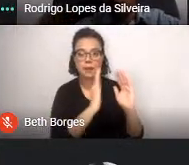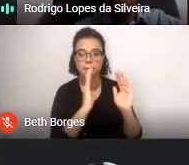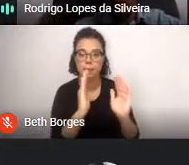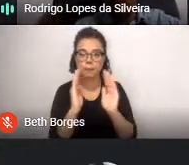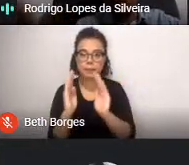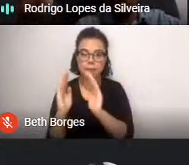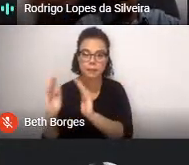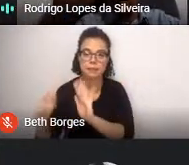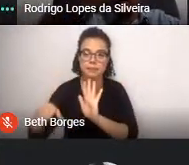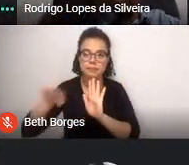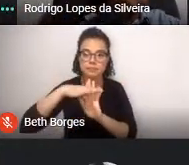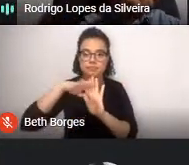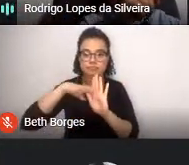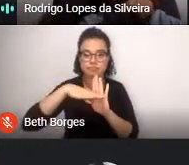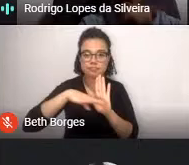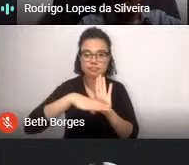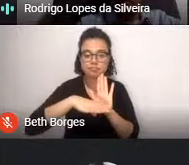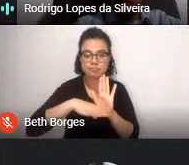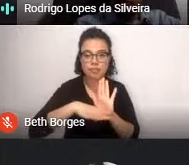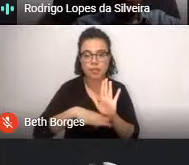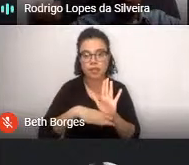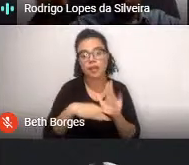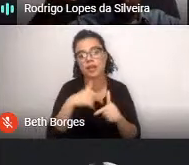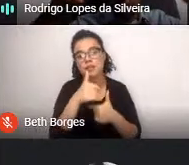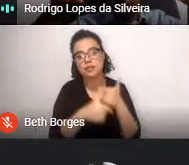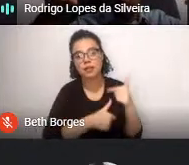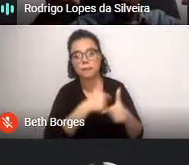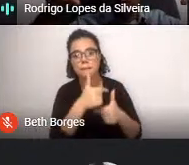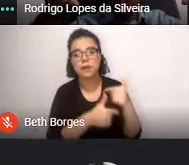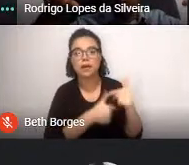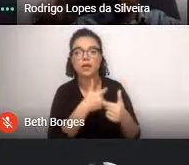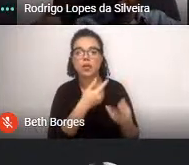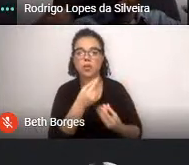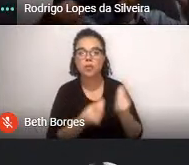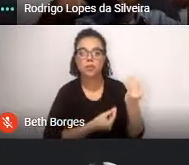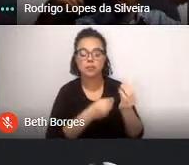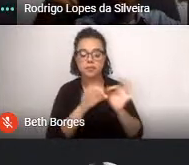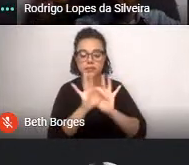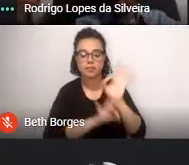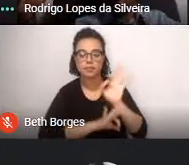de toda essa estrutura do protocolo,